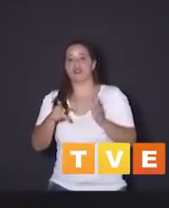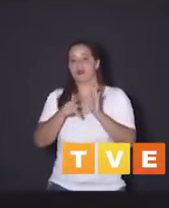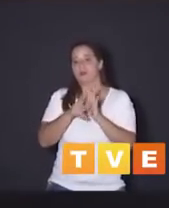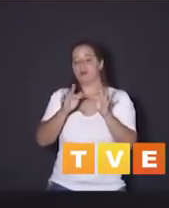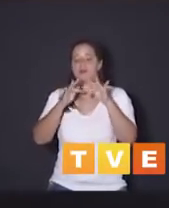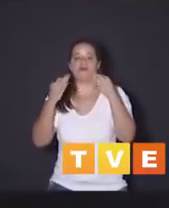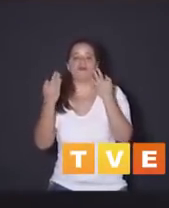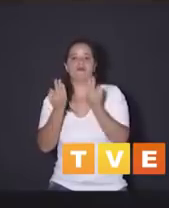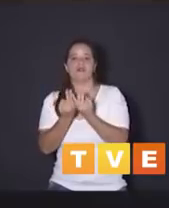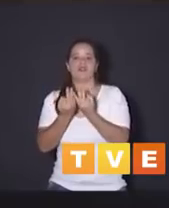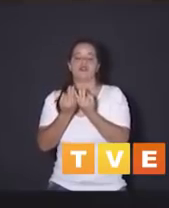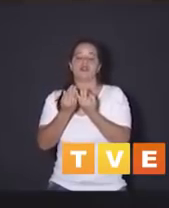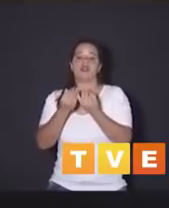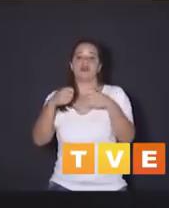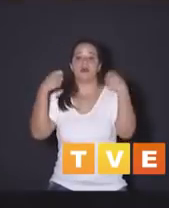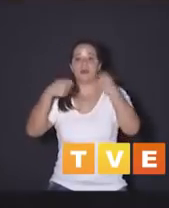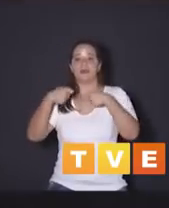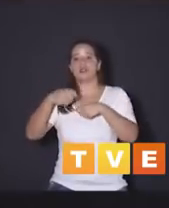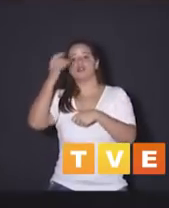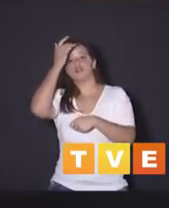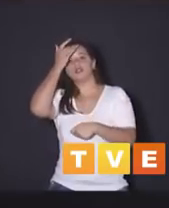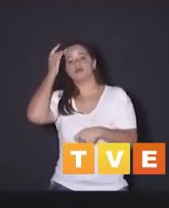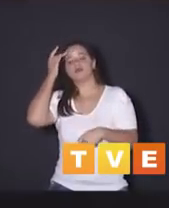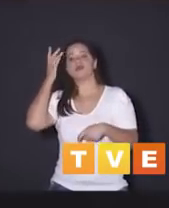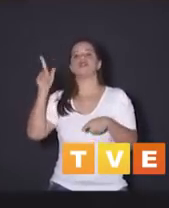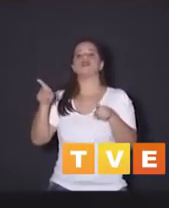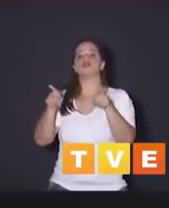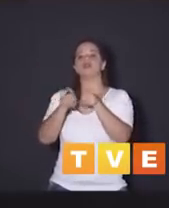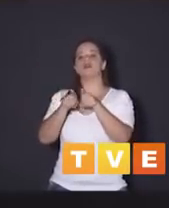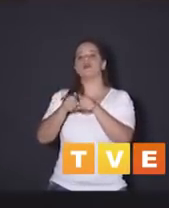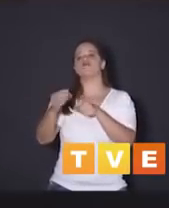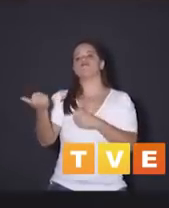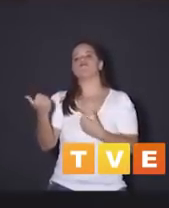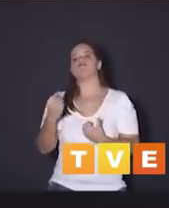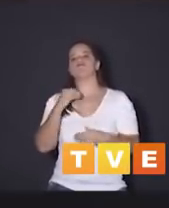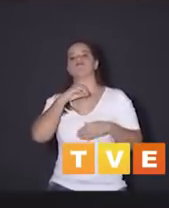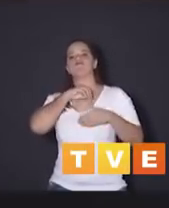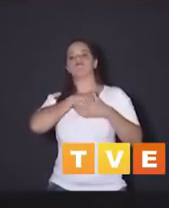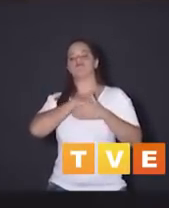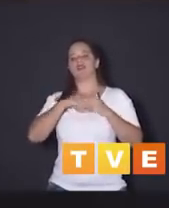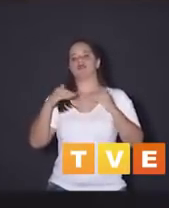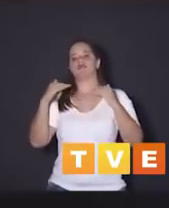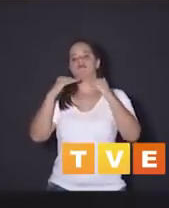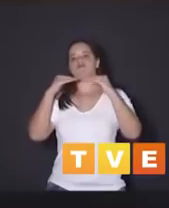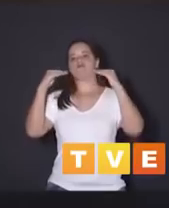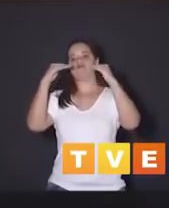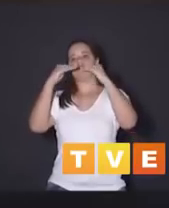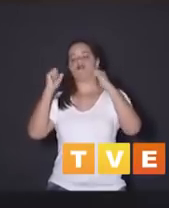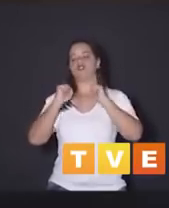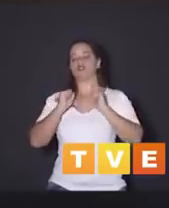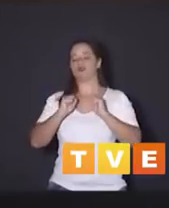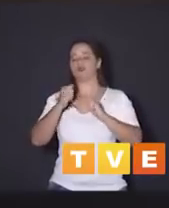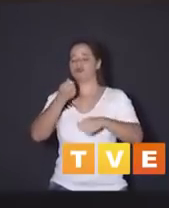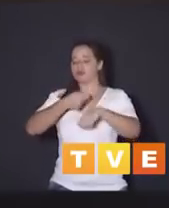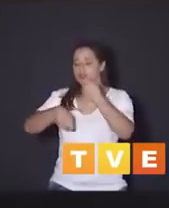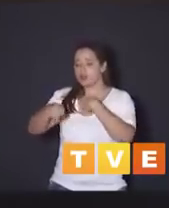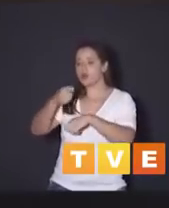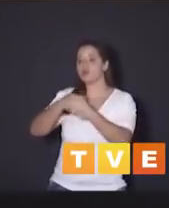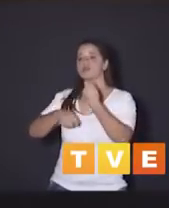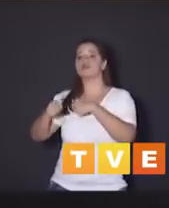é ter a gente precisa de gente também que se coloque dentro de escolas de poder e negociasse